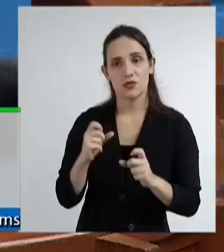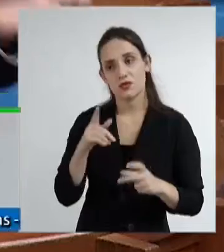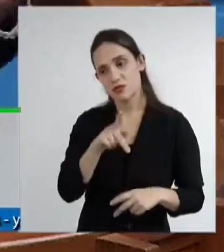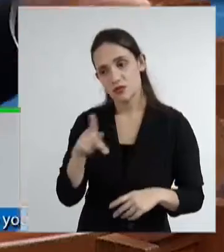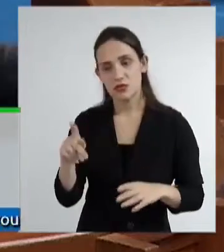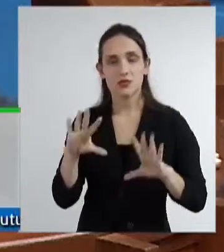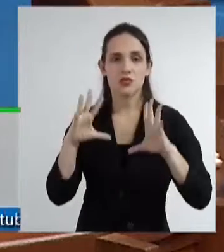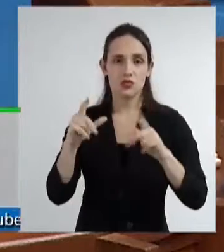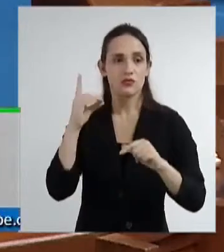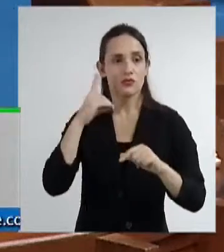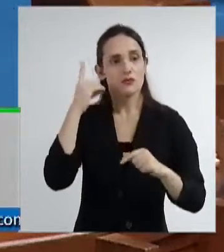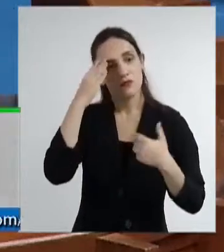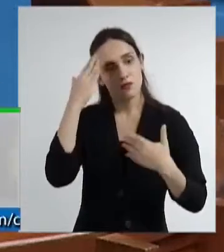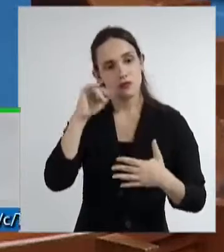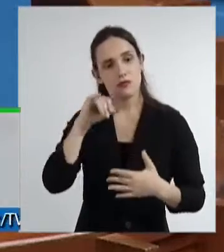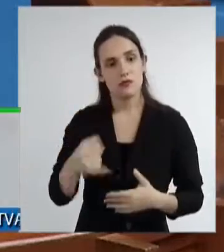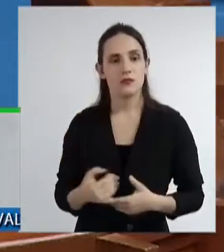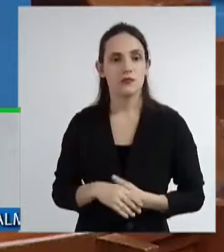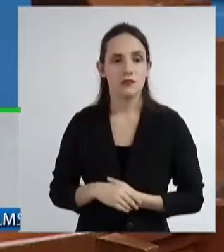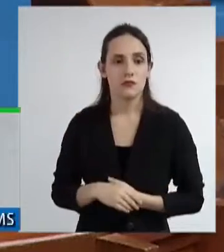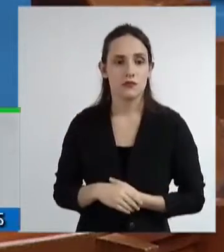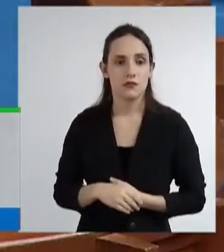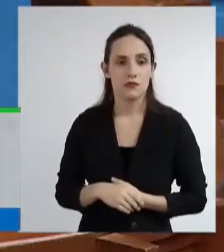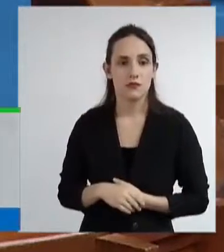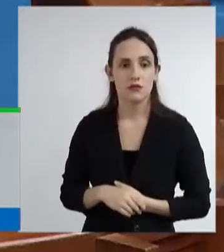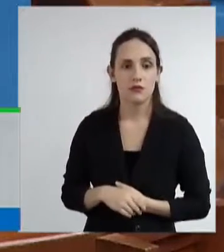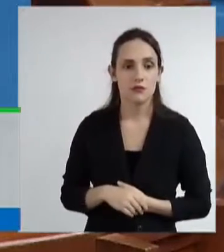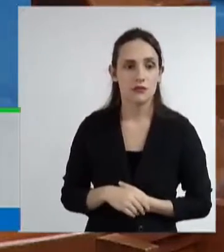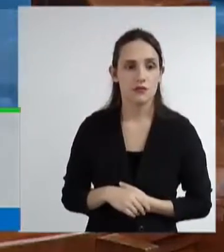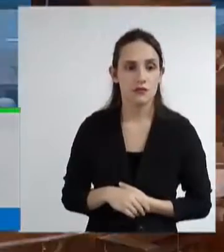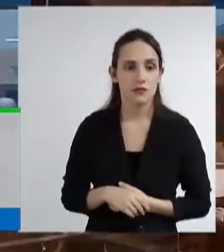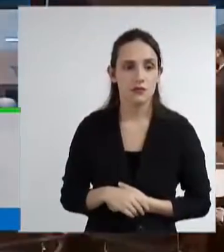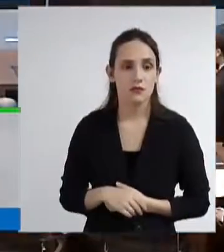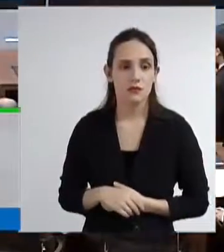demais colegas, muito obrigado pela oportunidade.